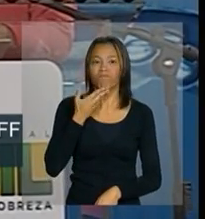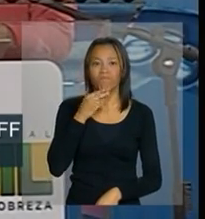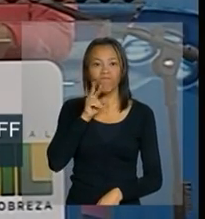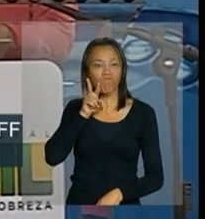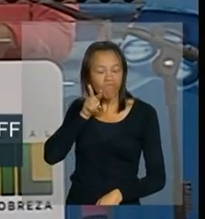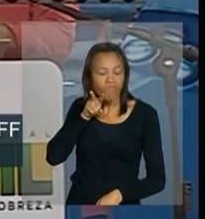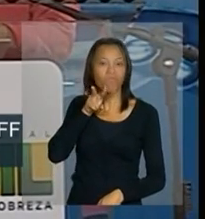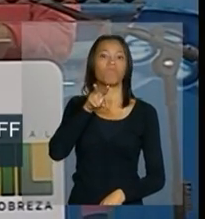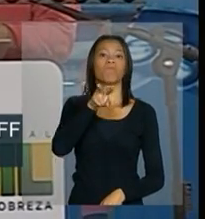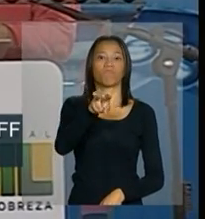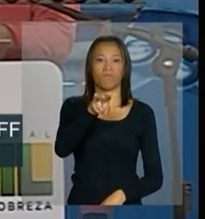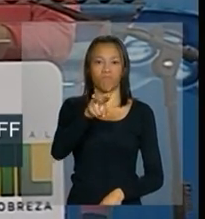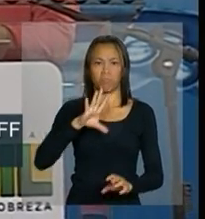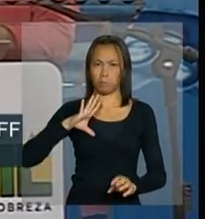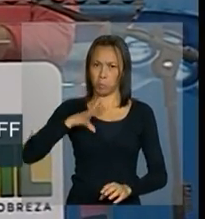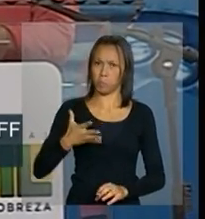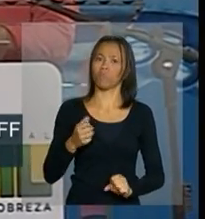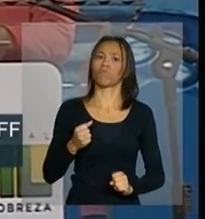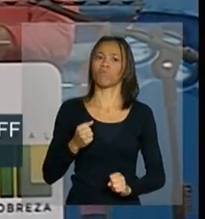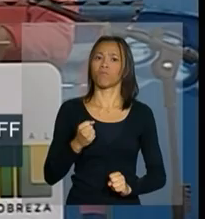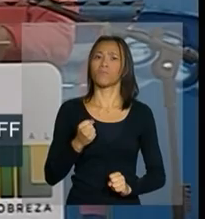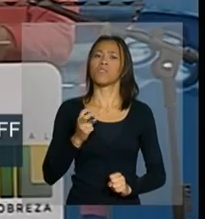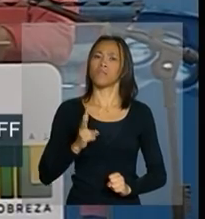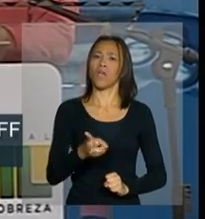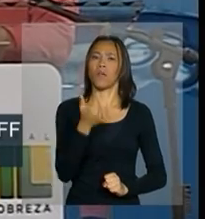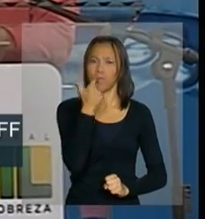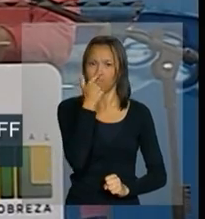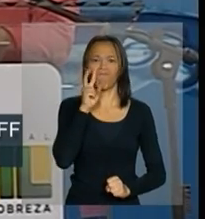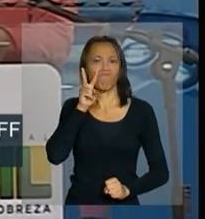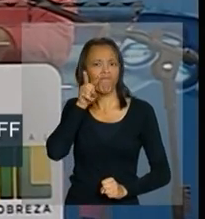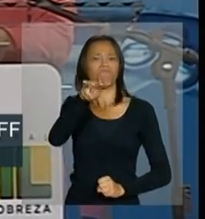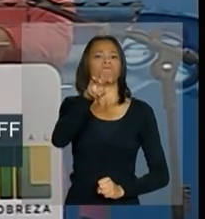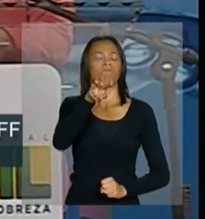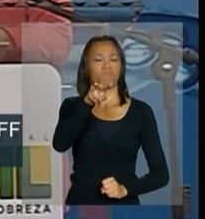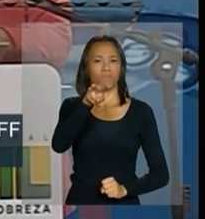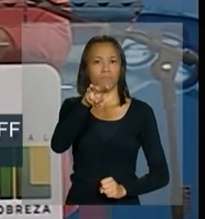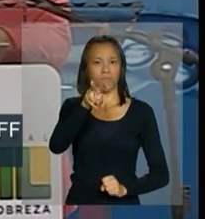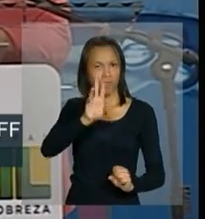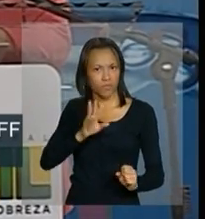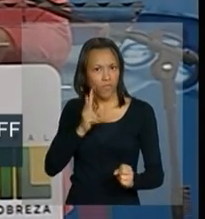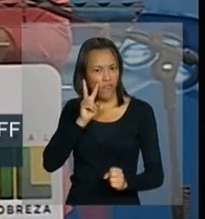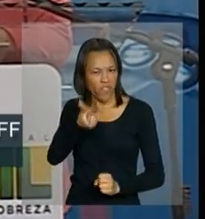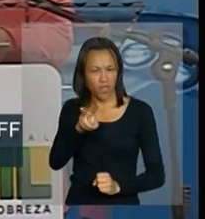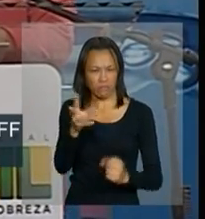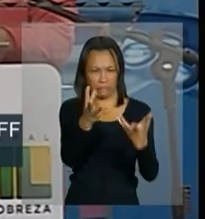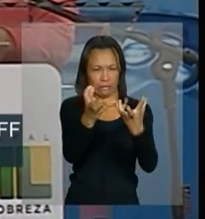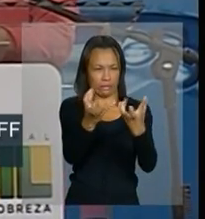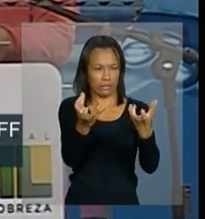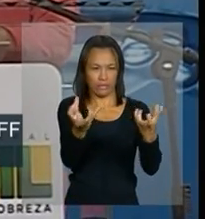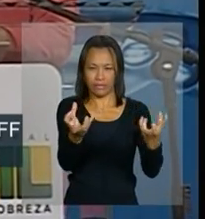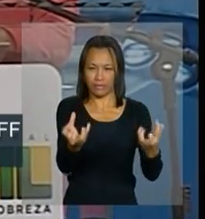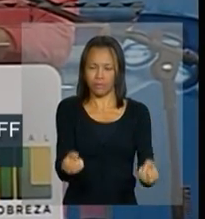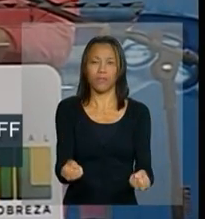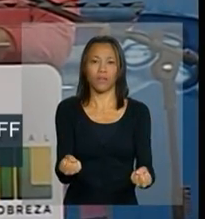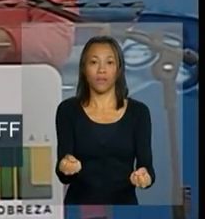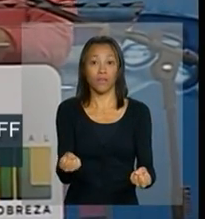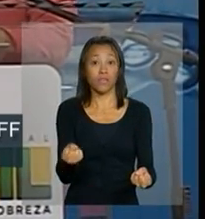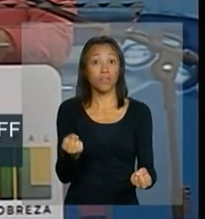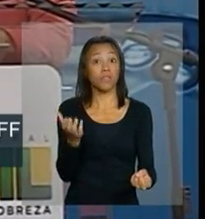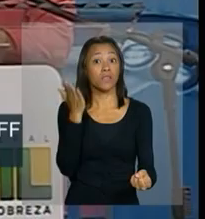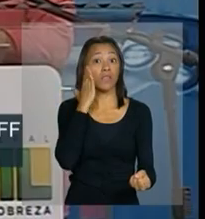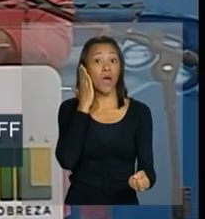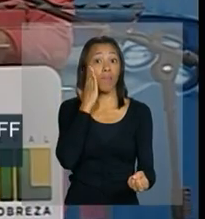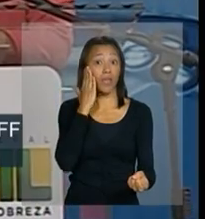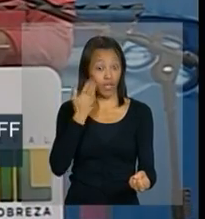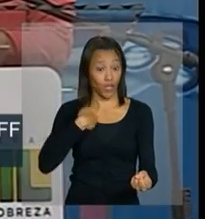erguida, de nariz em pé, olhando para a seca e sabendo que nós